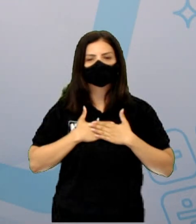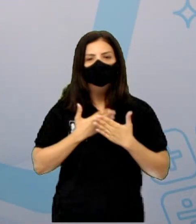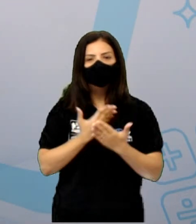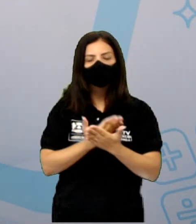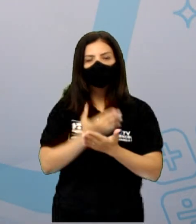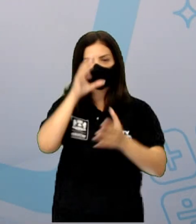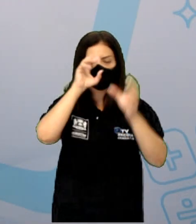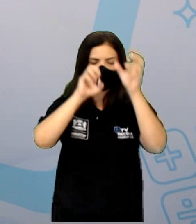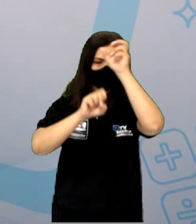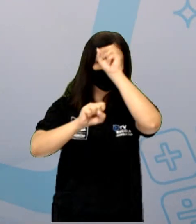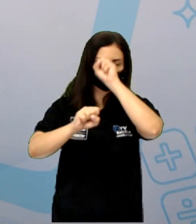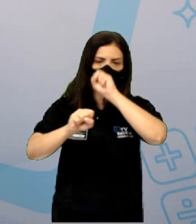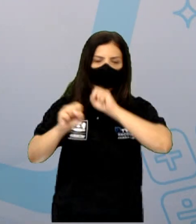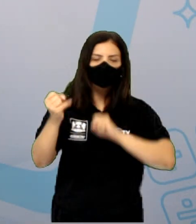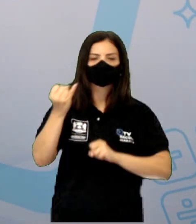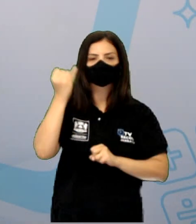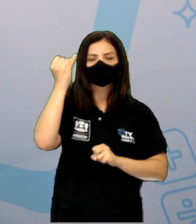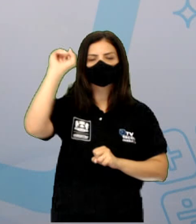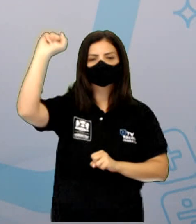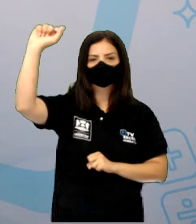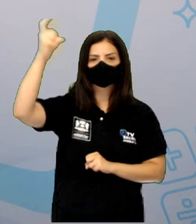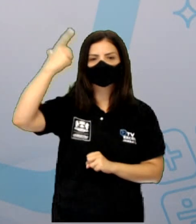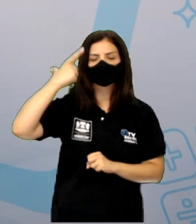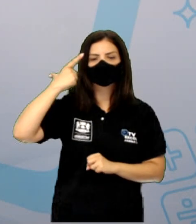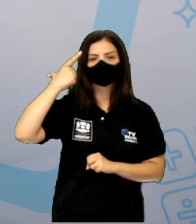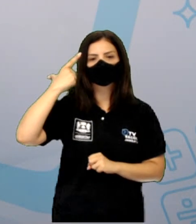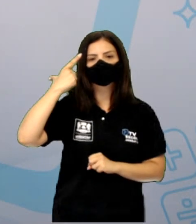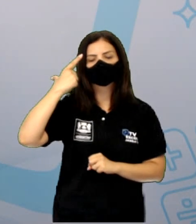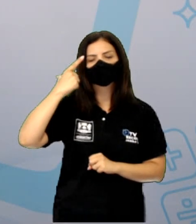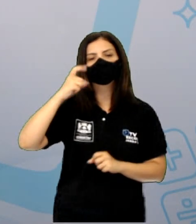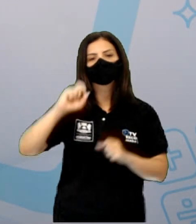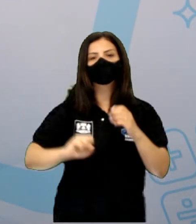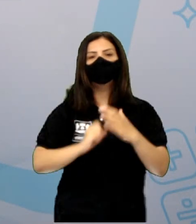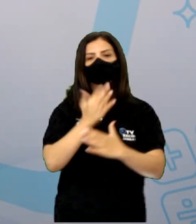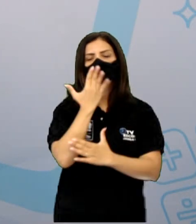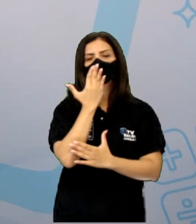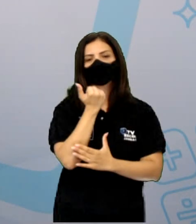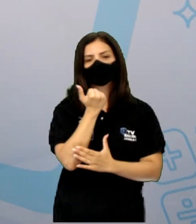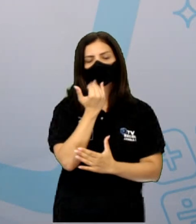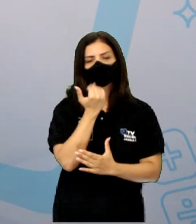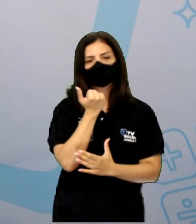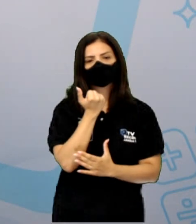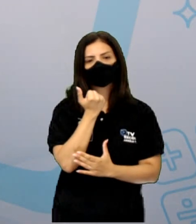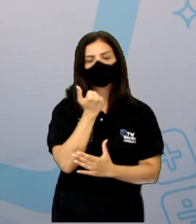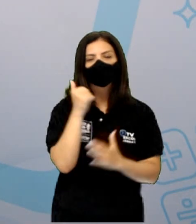aprendido bastante sobre a importância do Sol na produção de alimentos